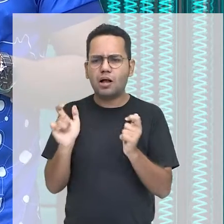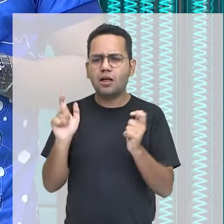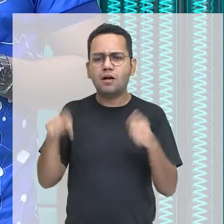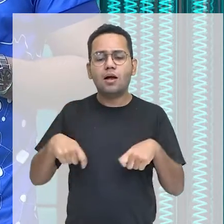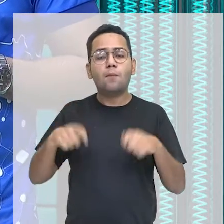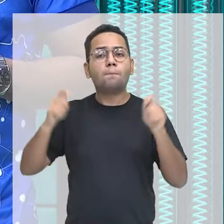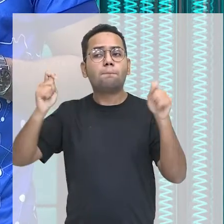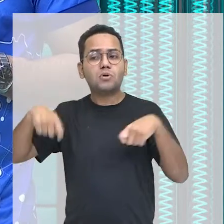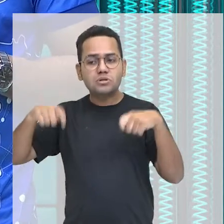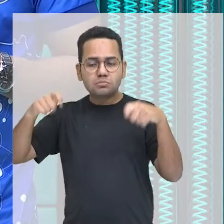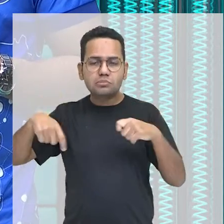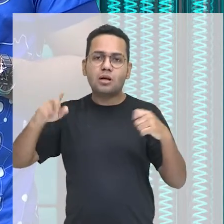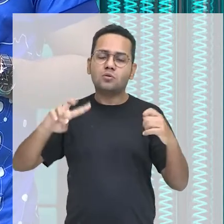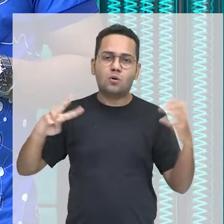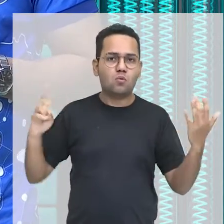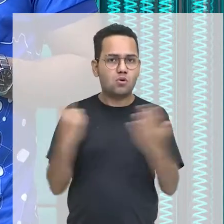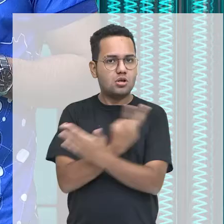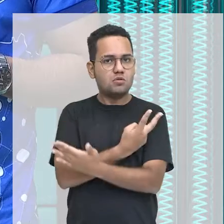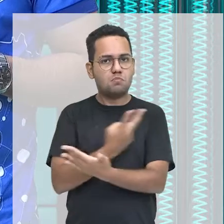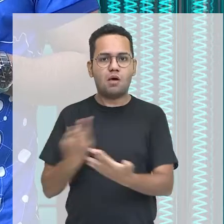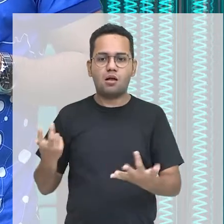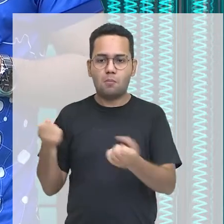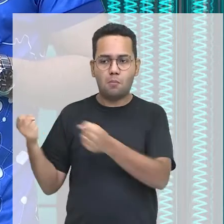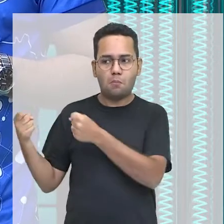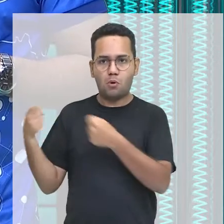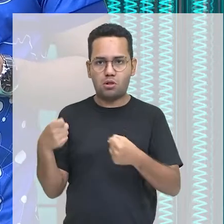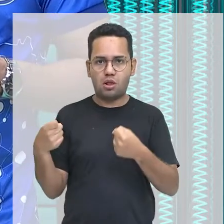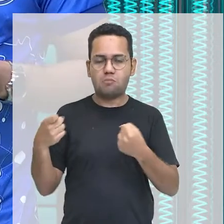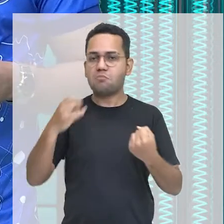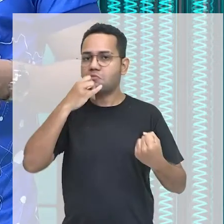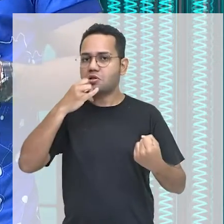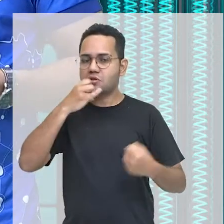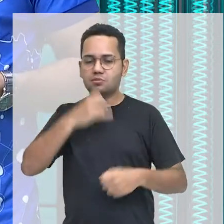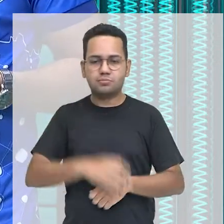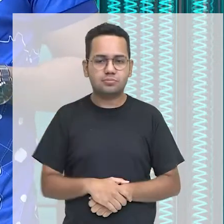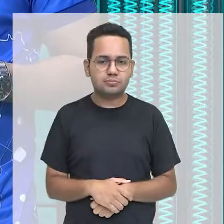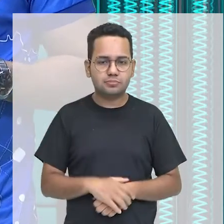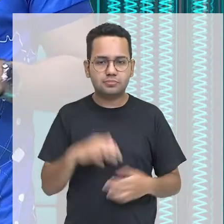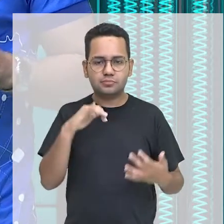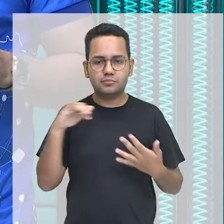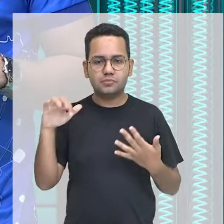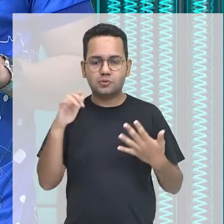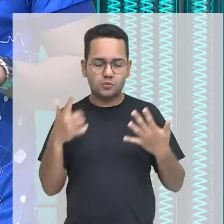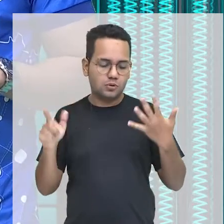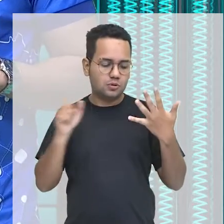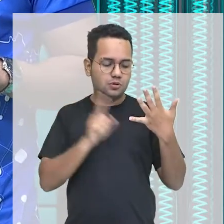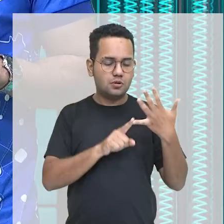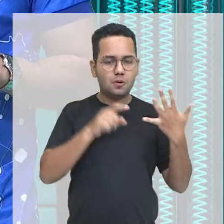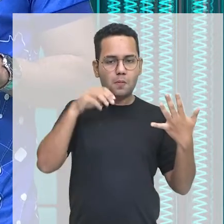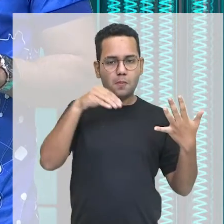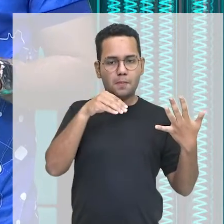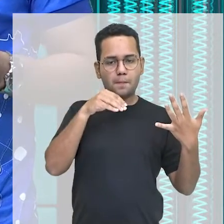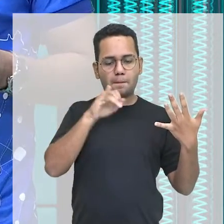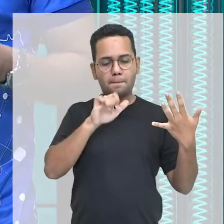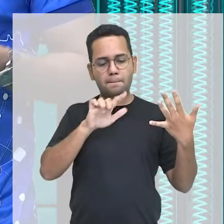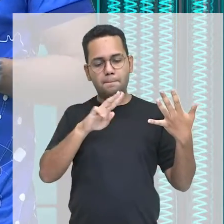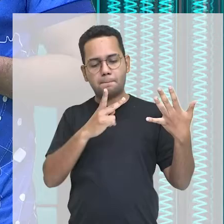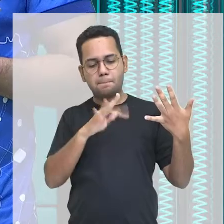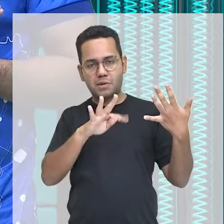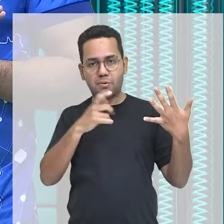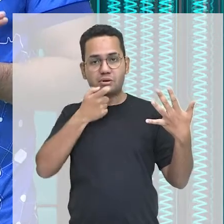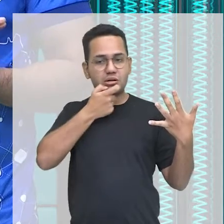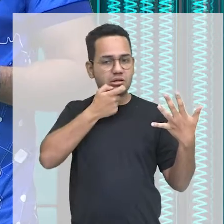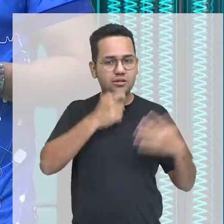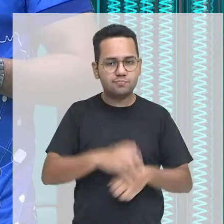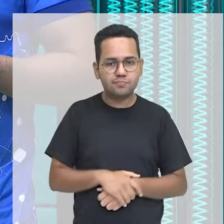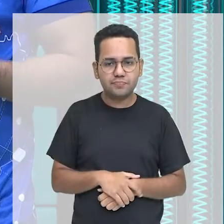dar possibilidade, tá? De poder, tá certo? Aí eu tenho o might, que também é uma possibilidade, mas com